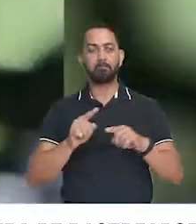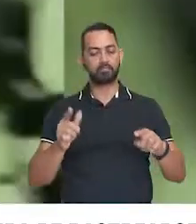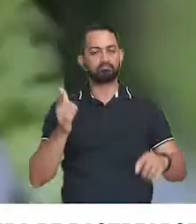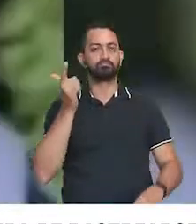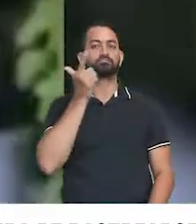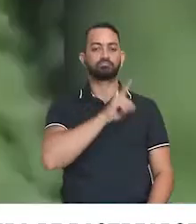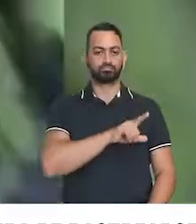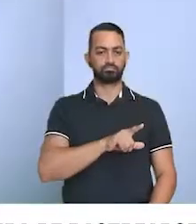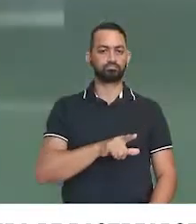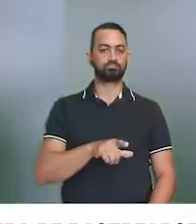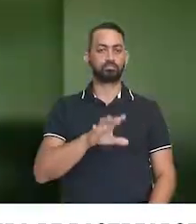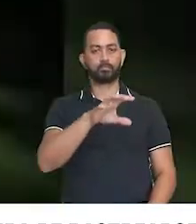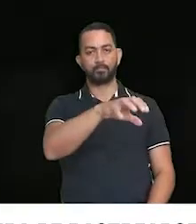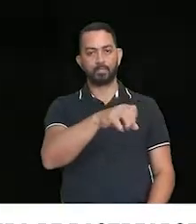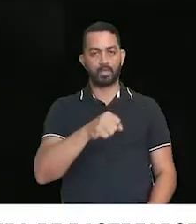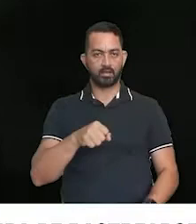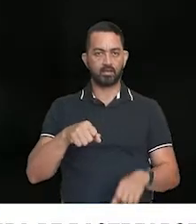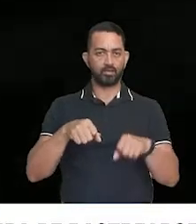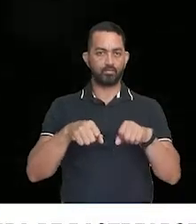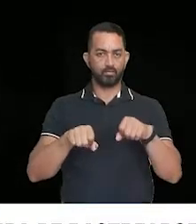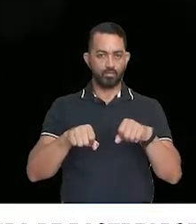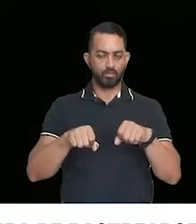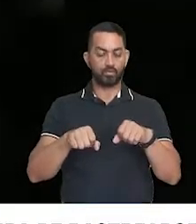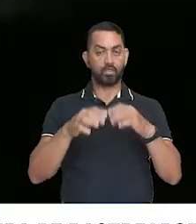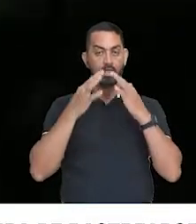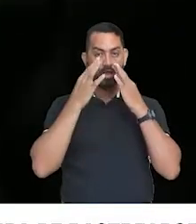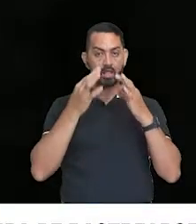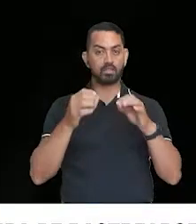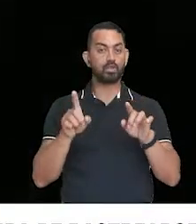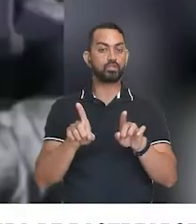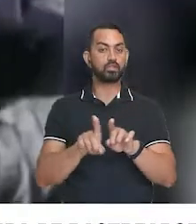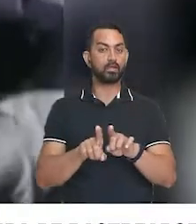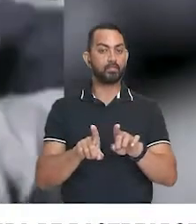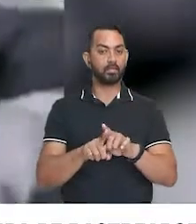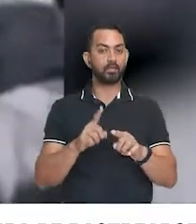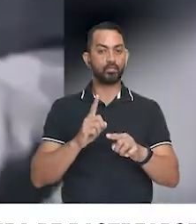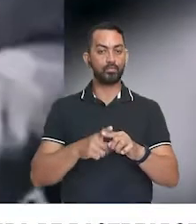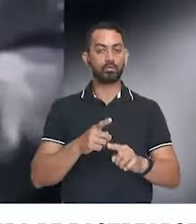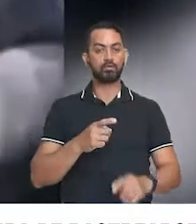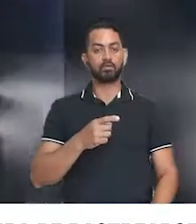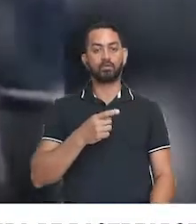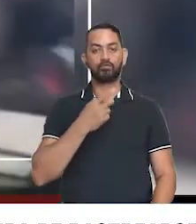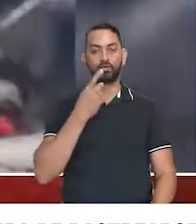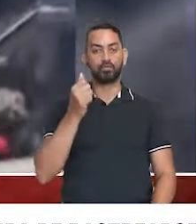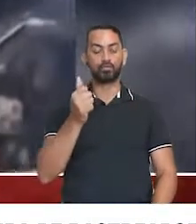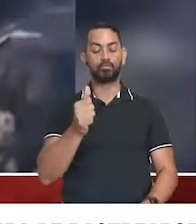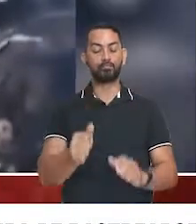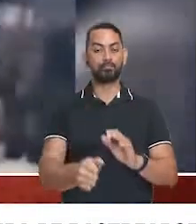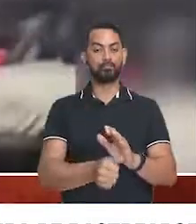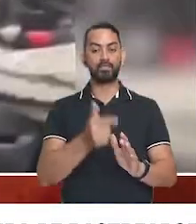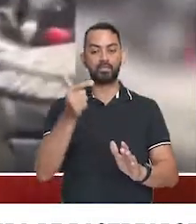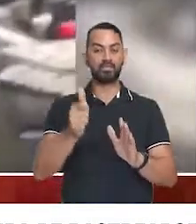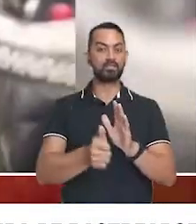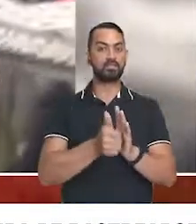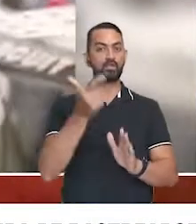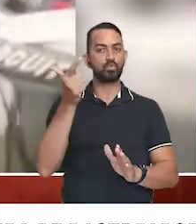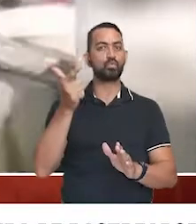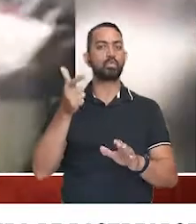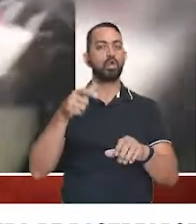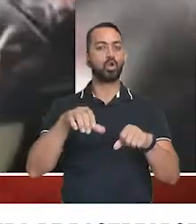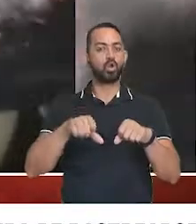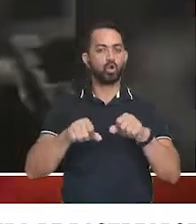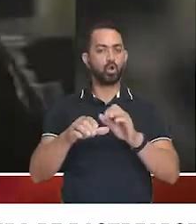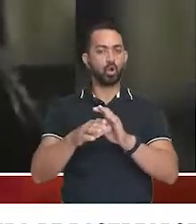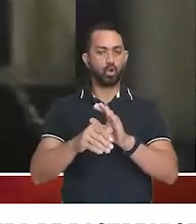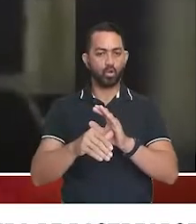difícil acesso Mas conseguiu recuperar o veículo E aí chamou a atenção também porque a vítima falou que é a segunda vez que a moto